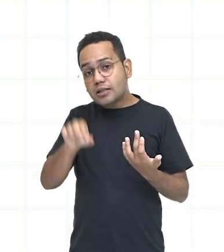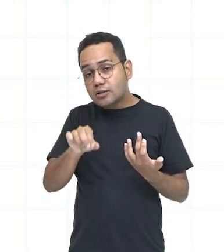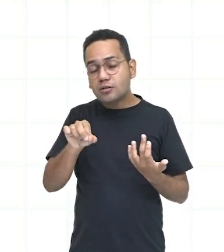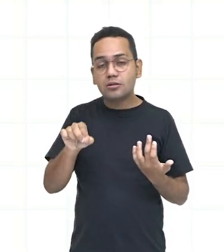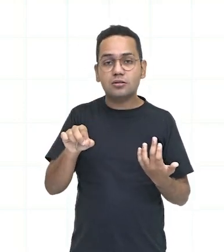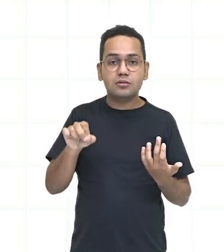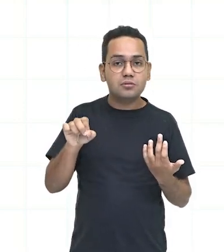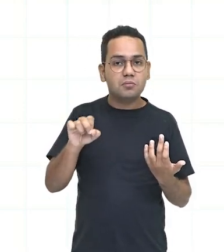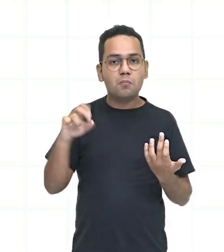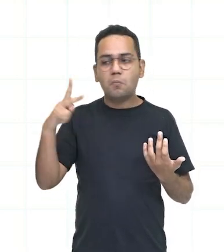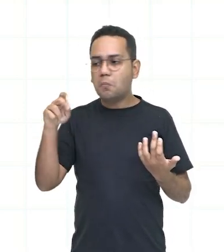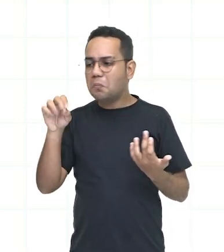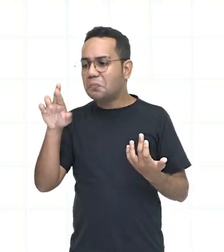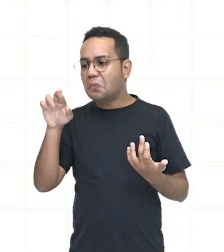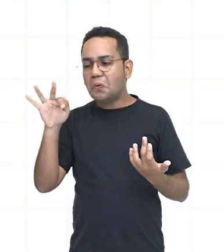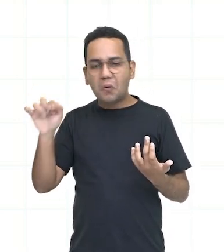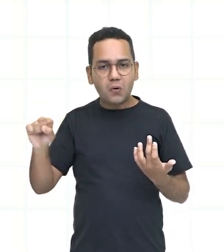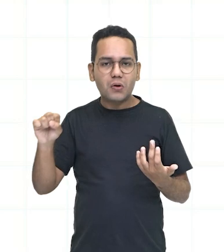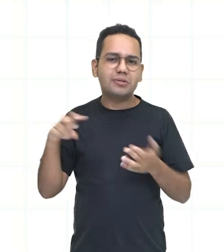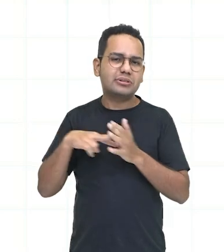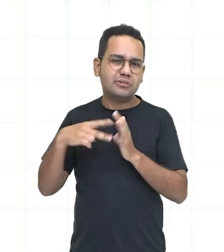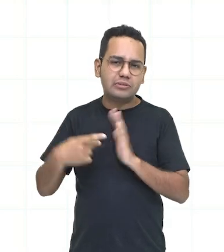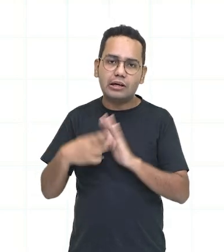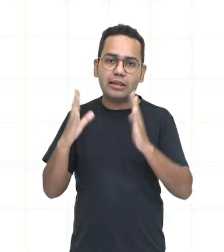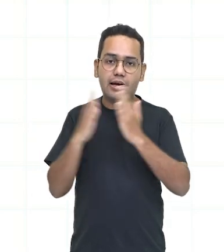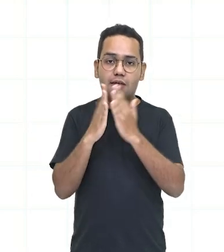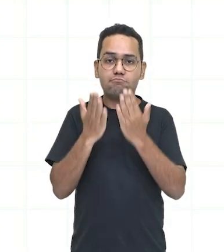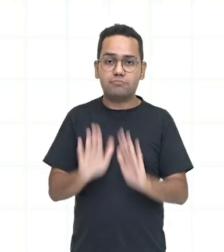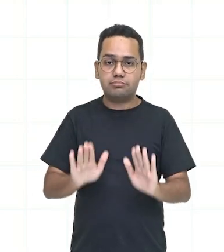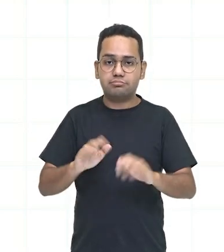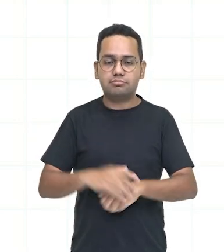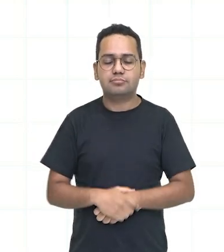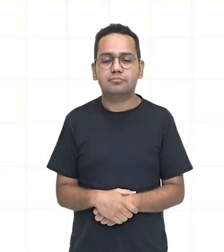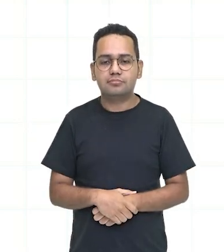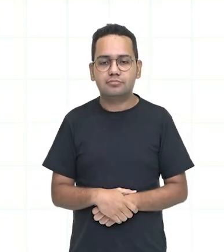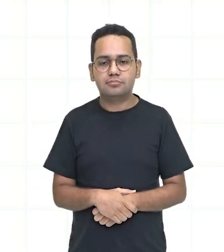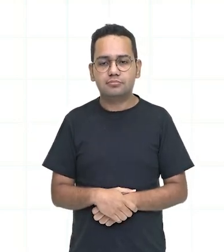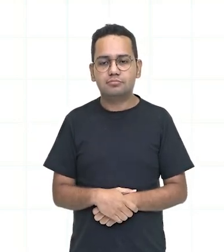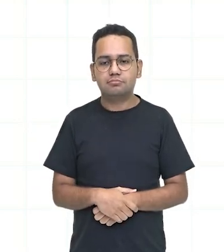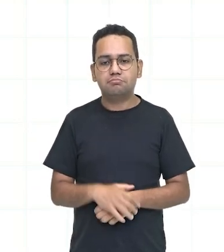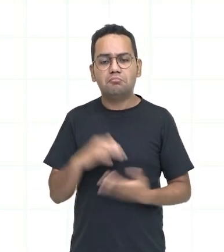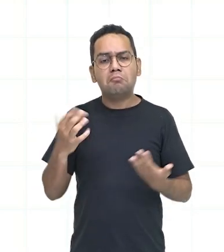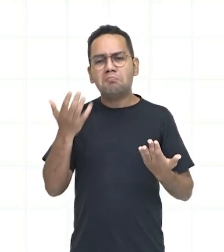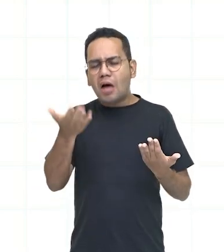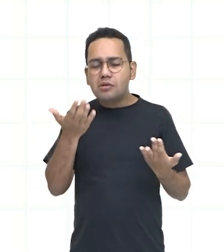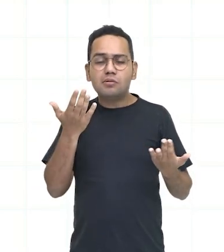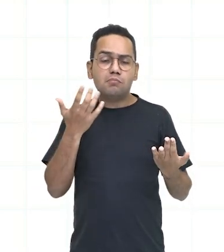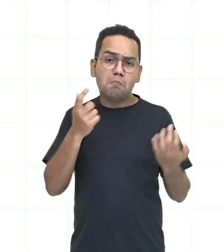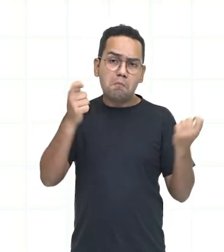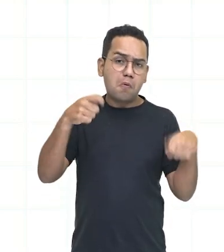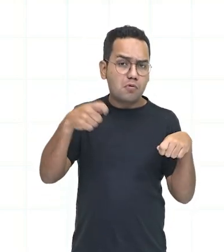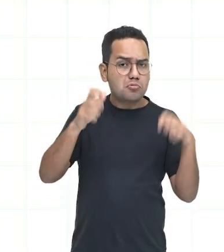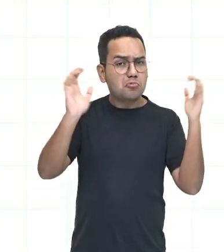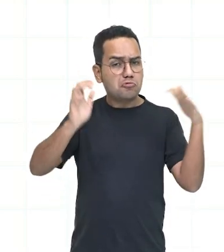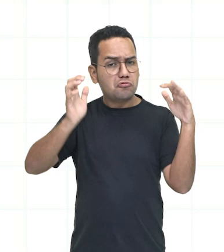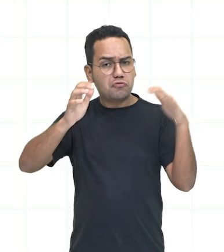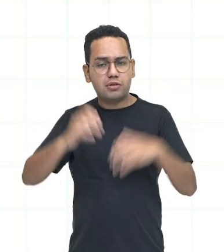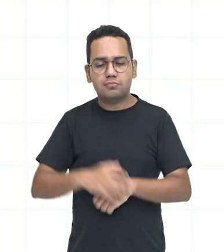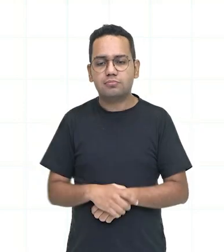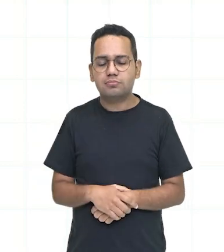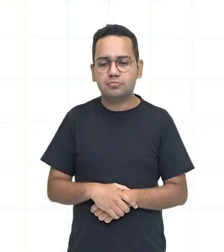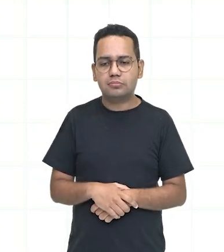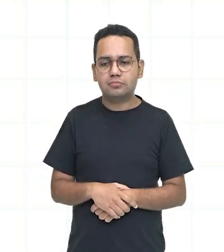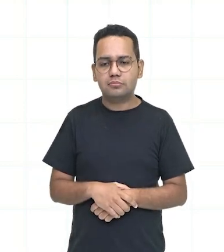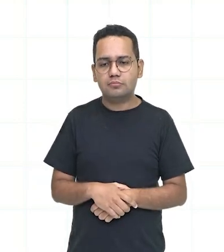da letra, mas que significa dentro de casa, tá certo? Então, repare que a possibilidade de chover é possível e, em